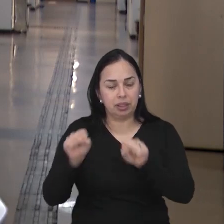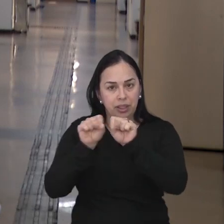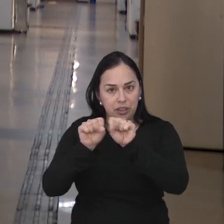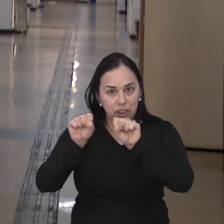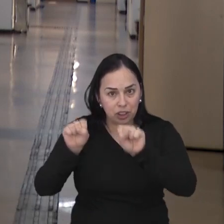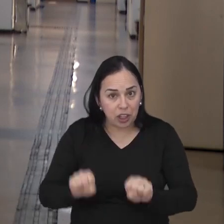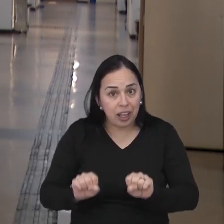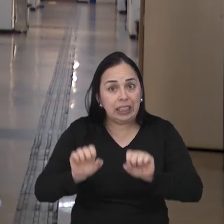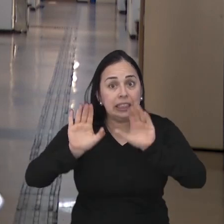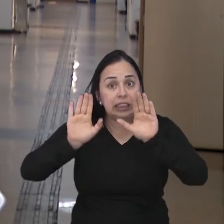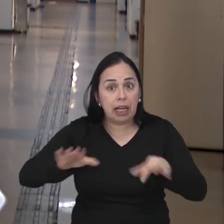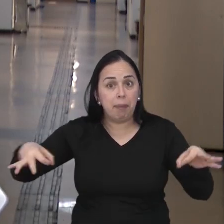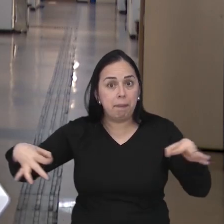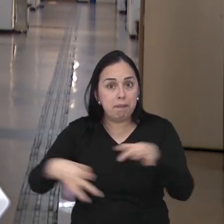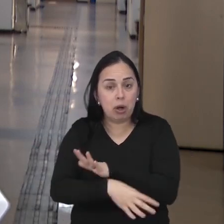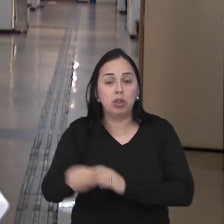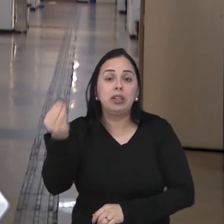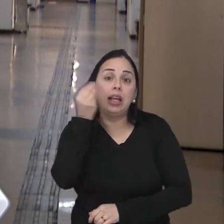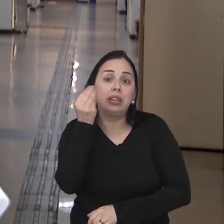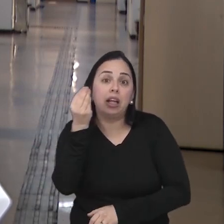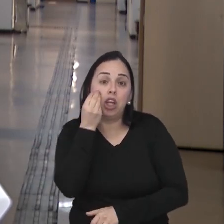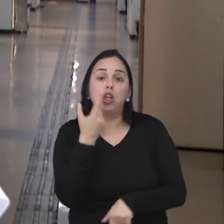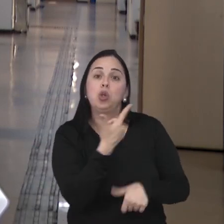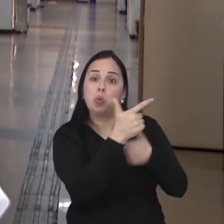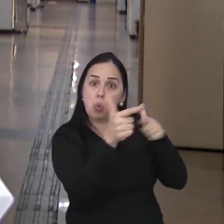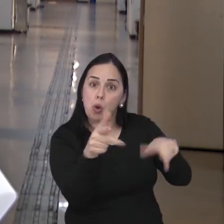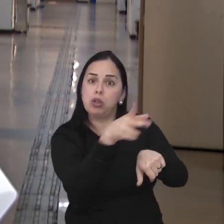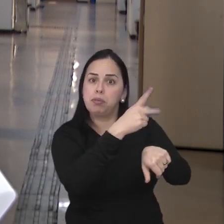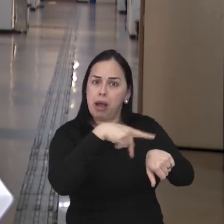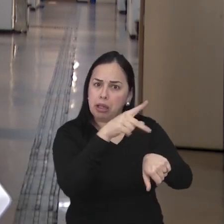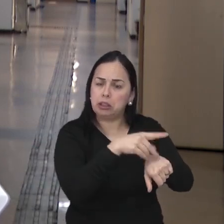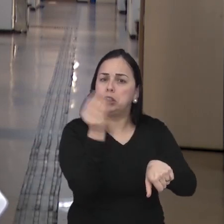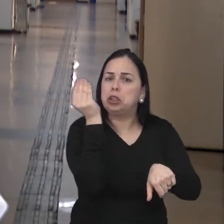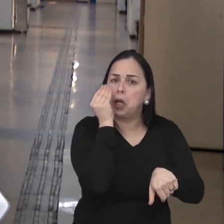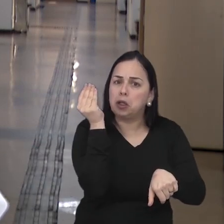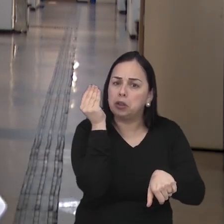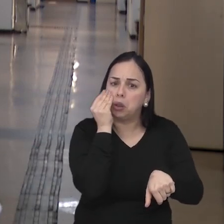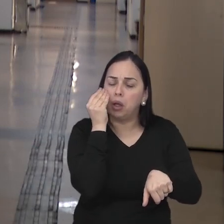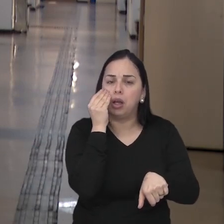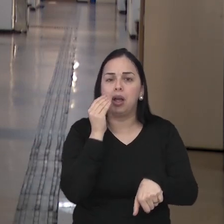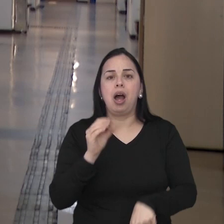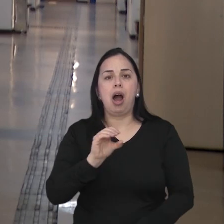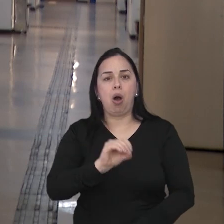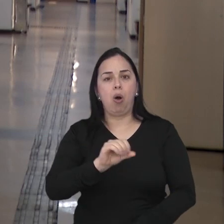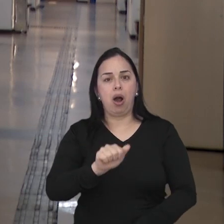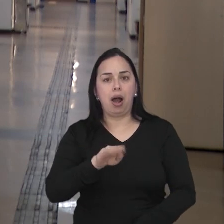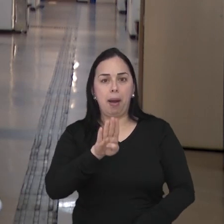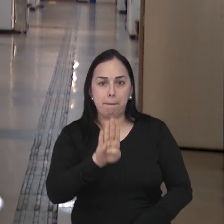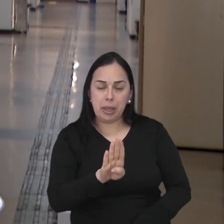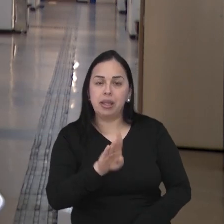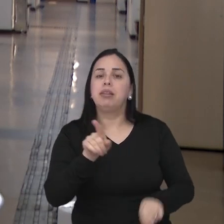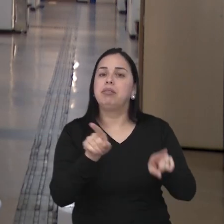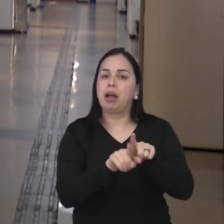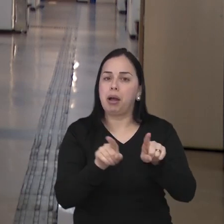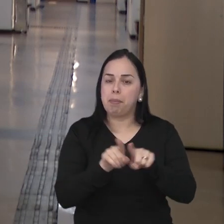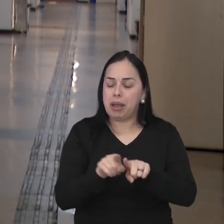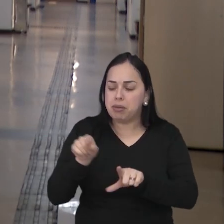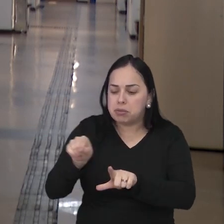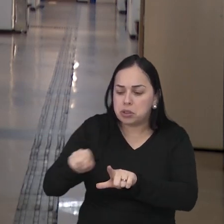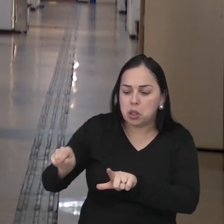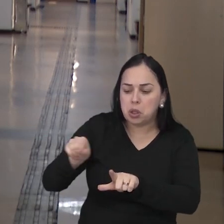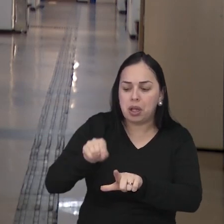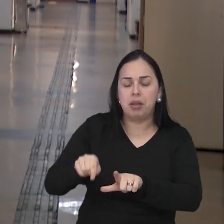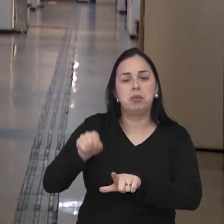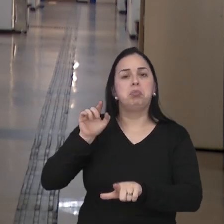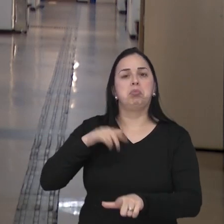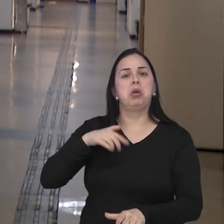que já foi testado, né? Não só aqui no Brasil, como em outros países. A própria UAB já adotou a urna